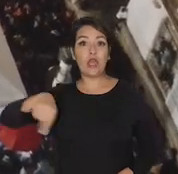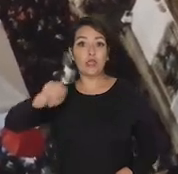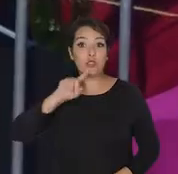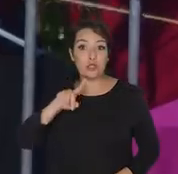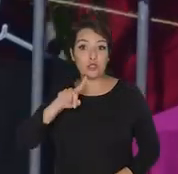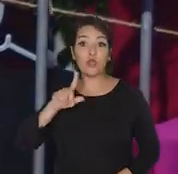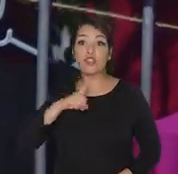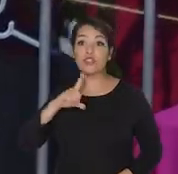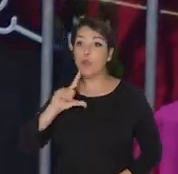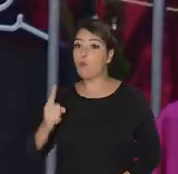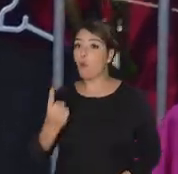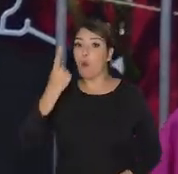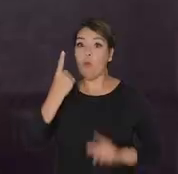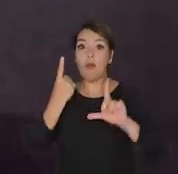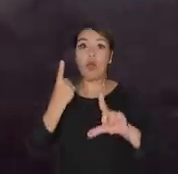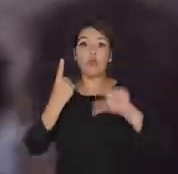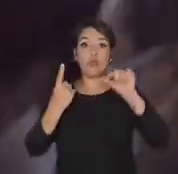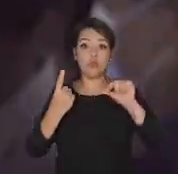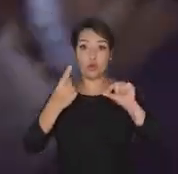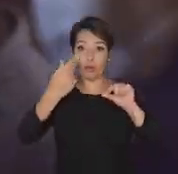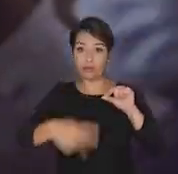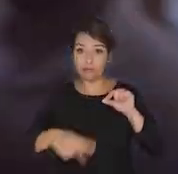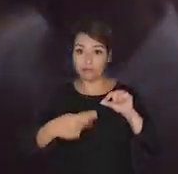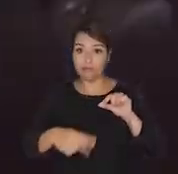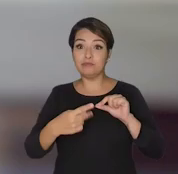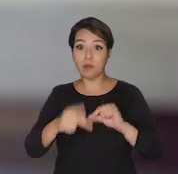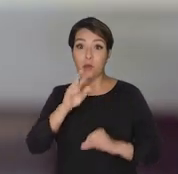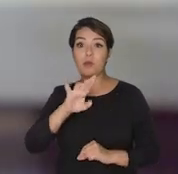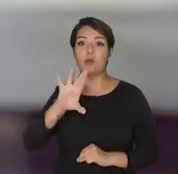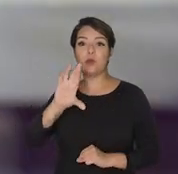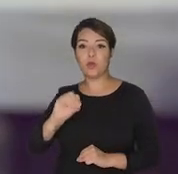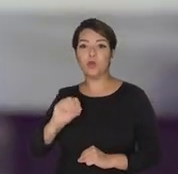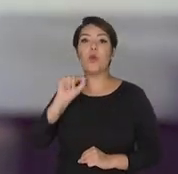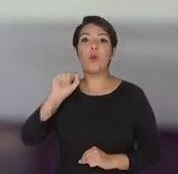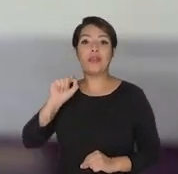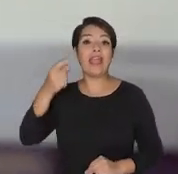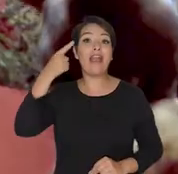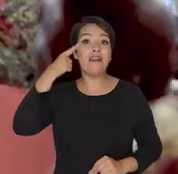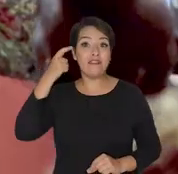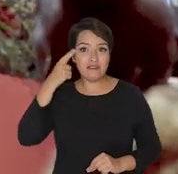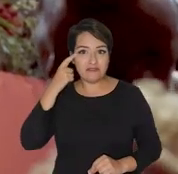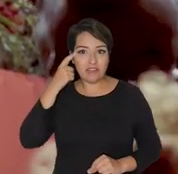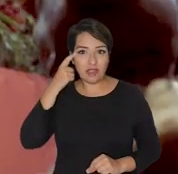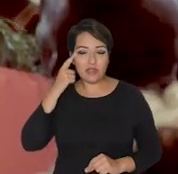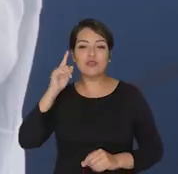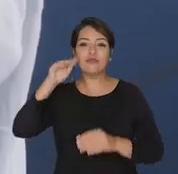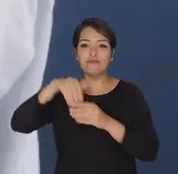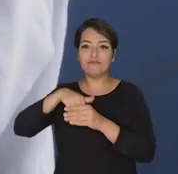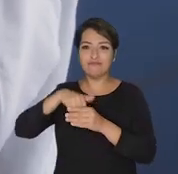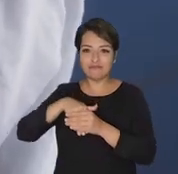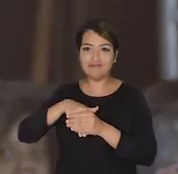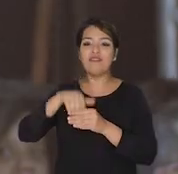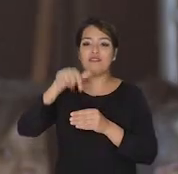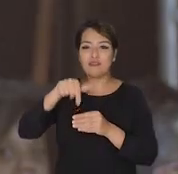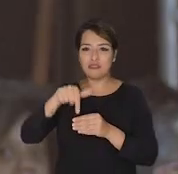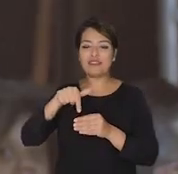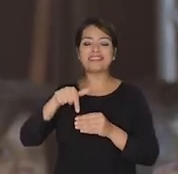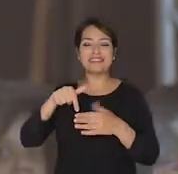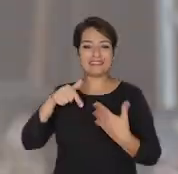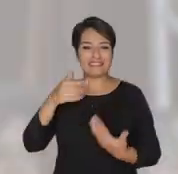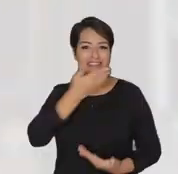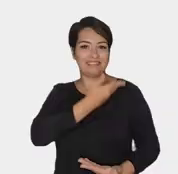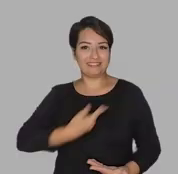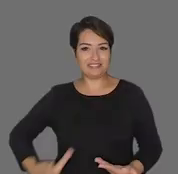A gente só tem uma alternativa para o Rio de Janeiro. É a gente fazer com que o Freixo seja eleito